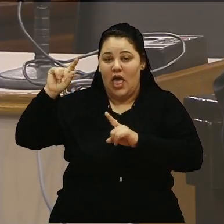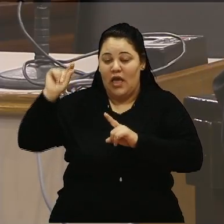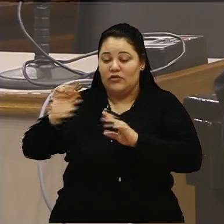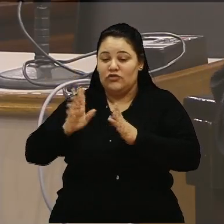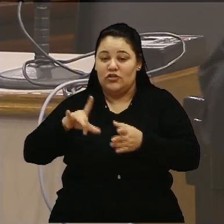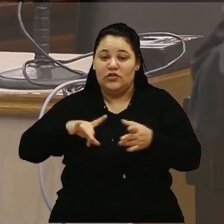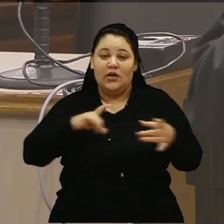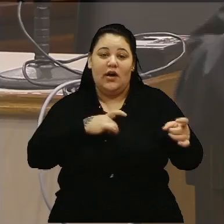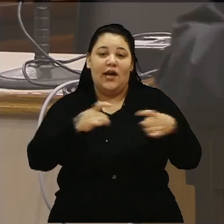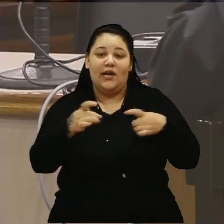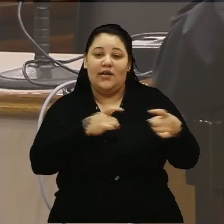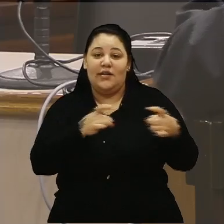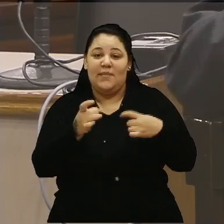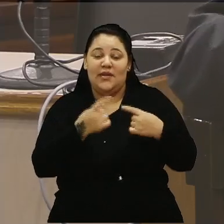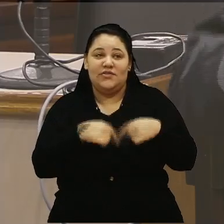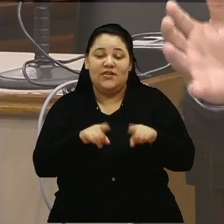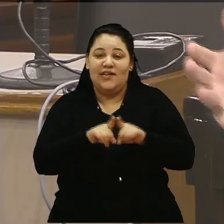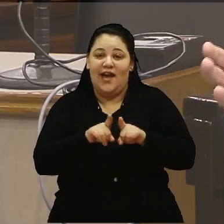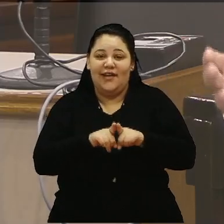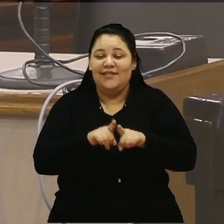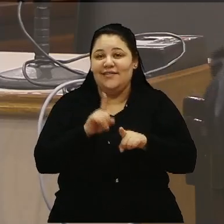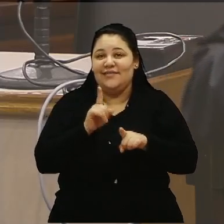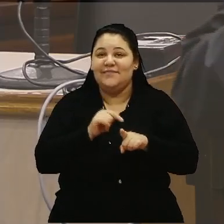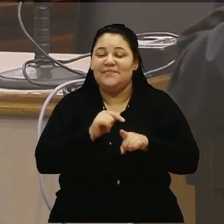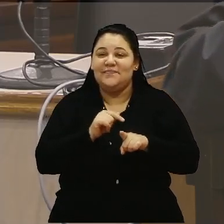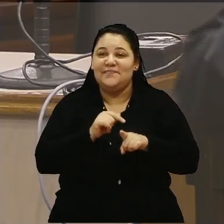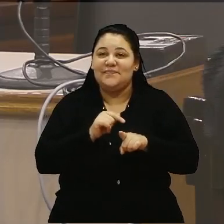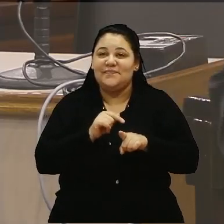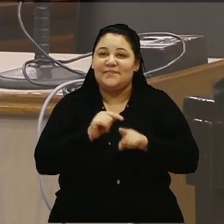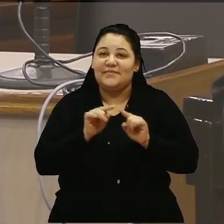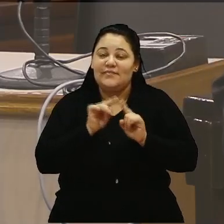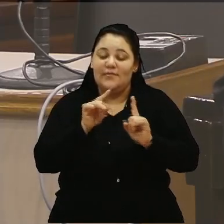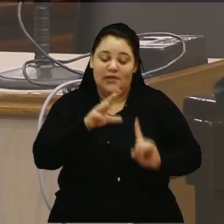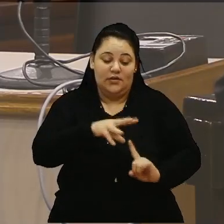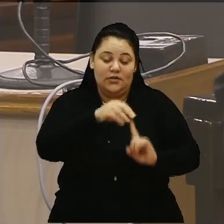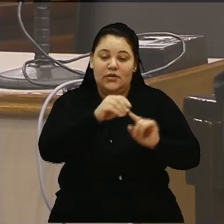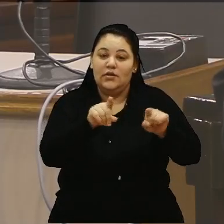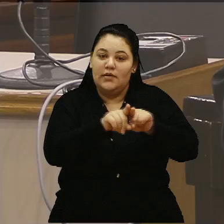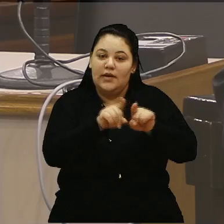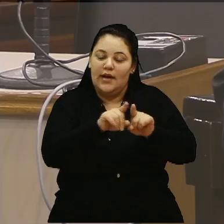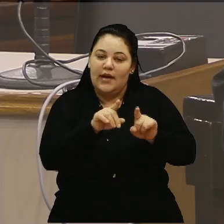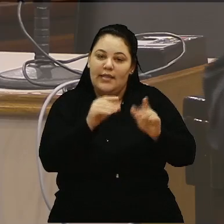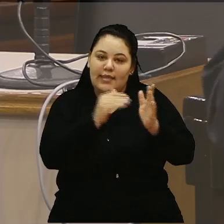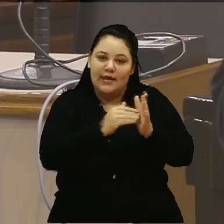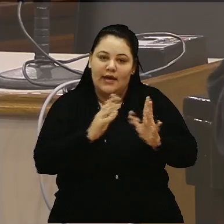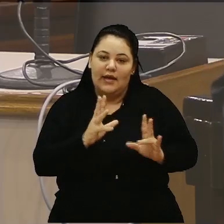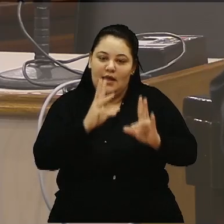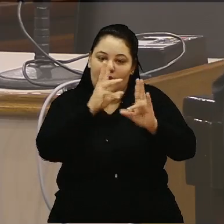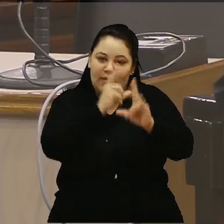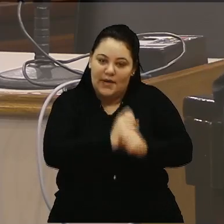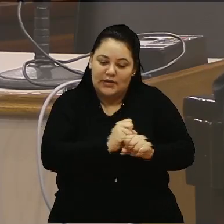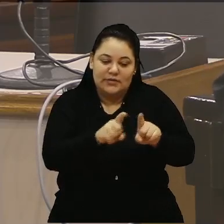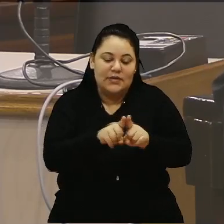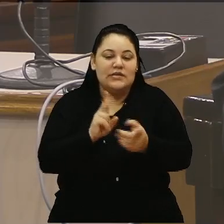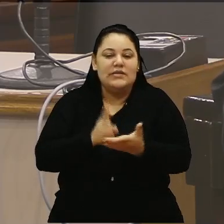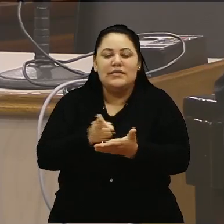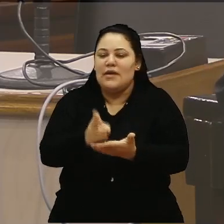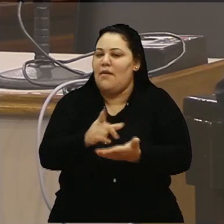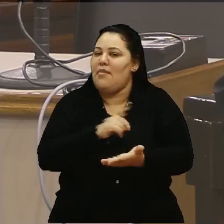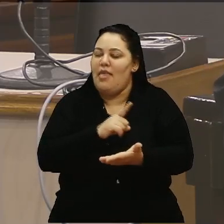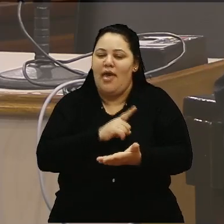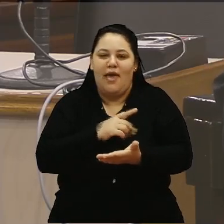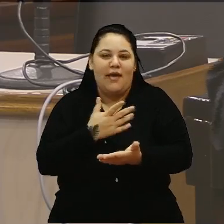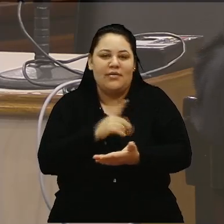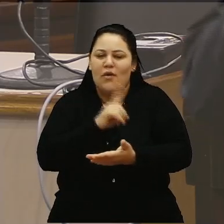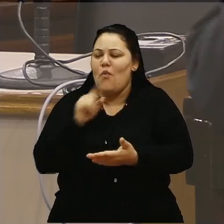e quando aqueles que venciam lá matavam tudo, inclusive até os animais. Então, isso sempre existiu desde que o mundo é mundo, não